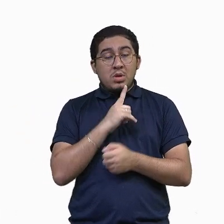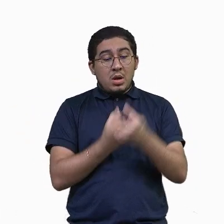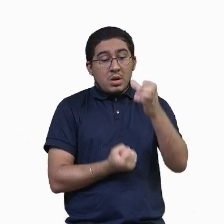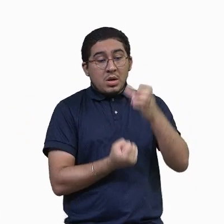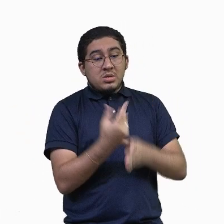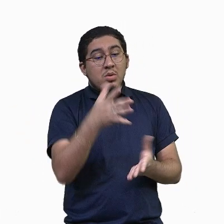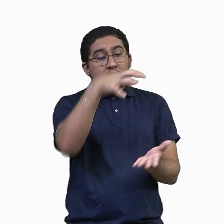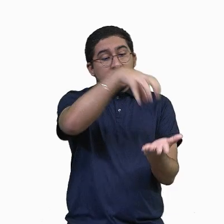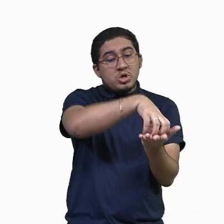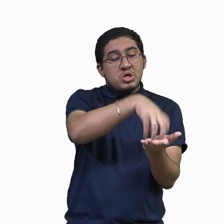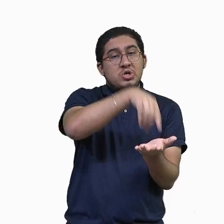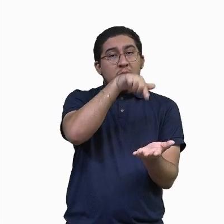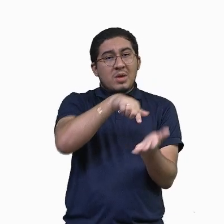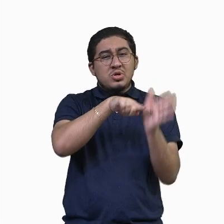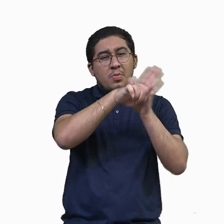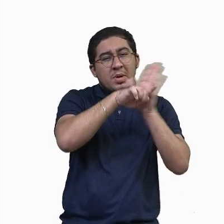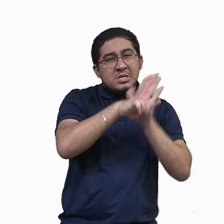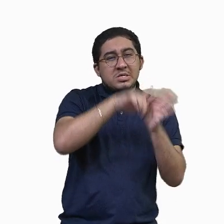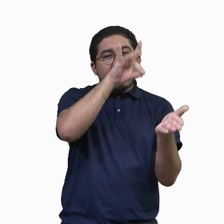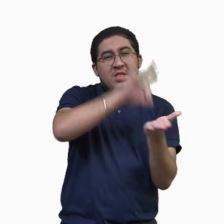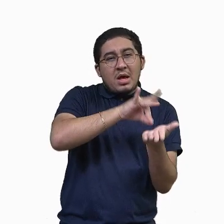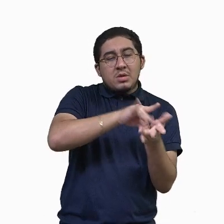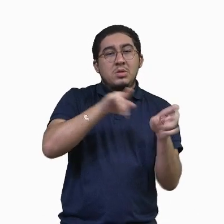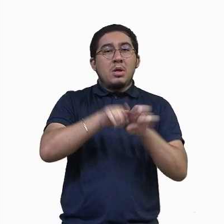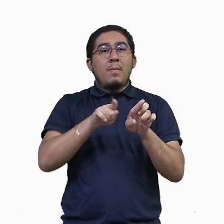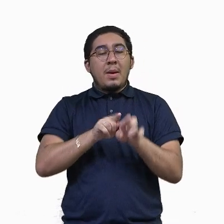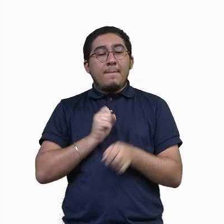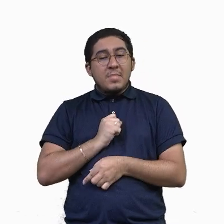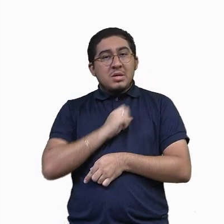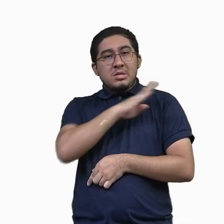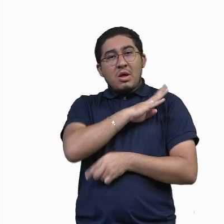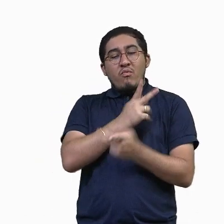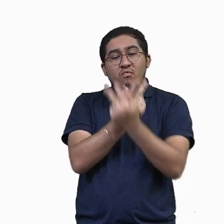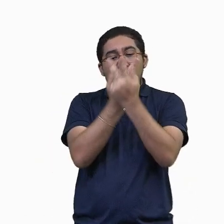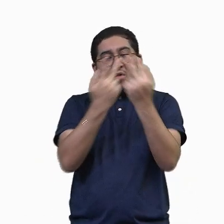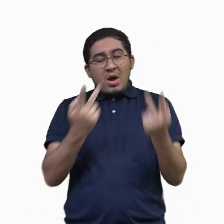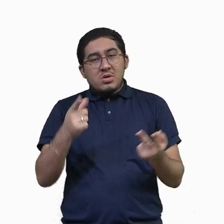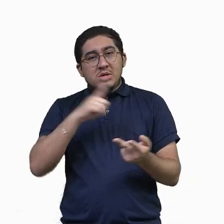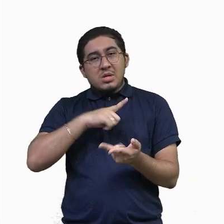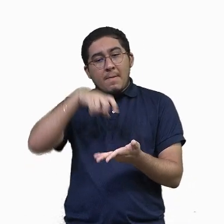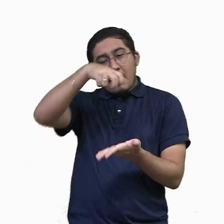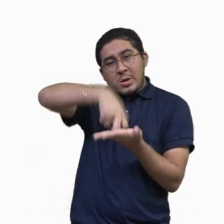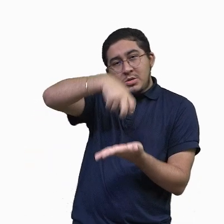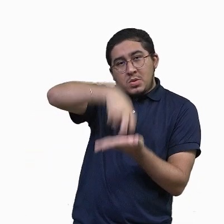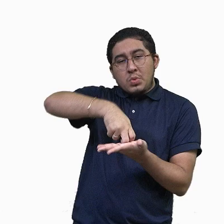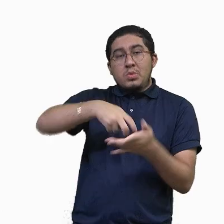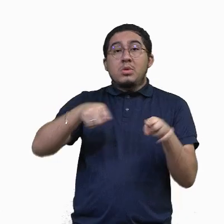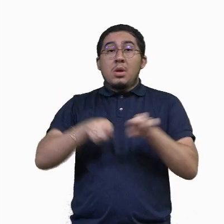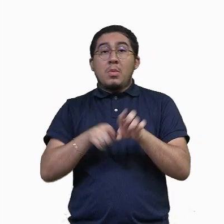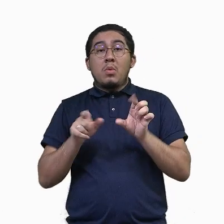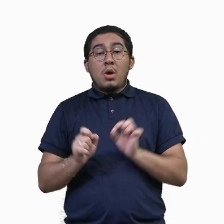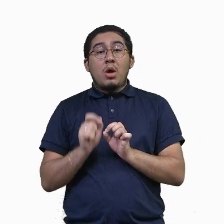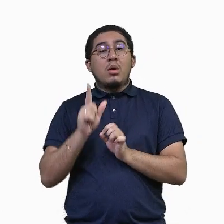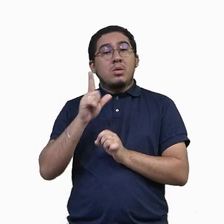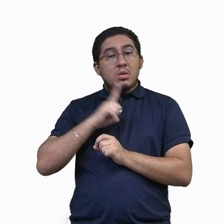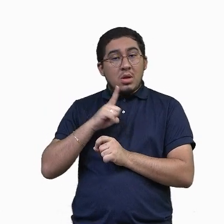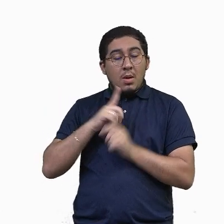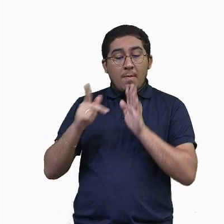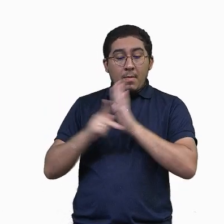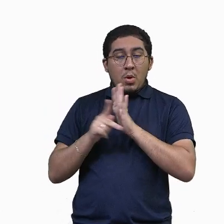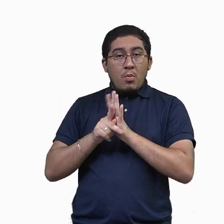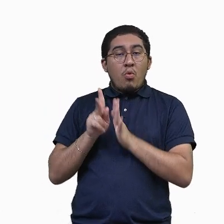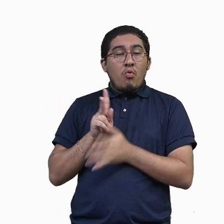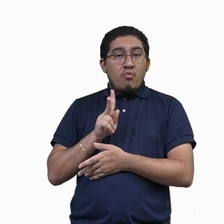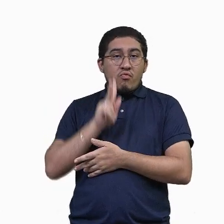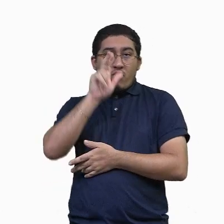da verdade, a punição de militares em graus variados nos 3 países e o fortalecimento de instituições civis